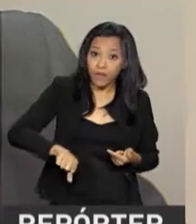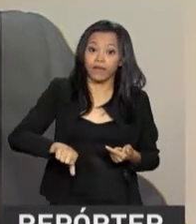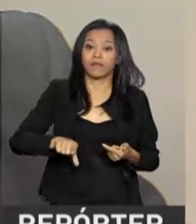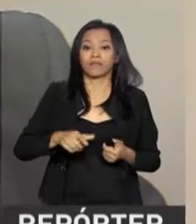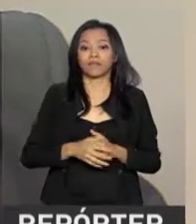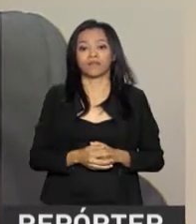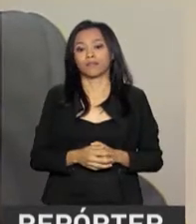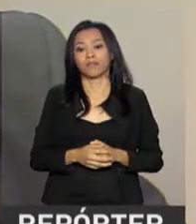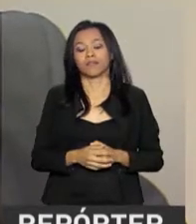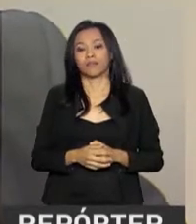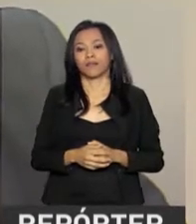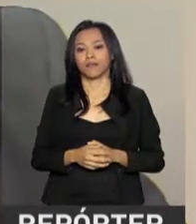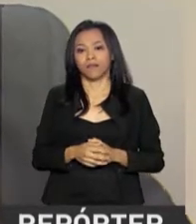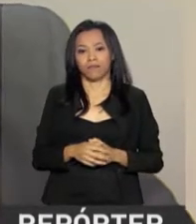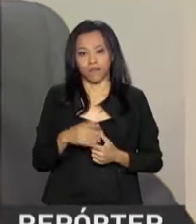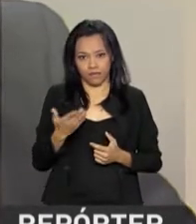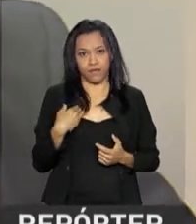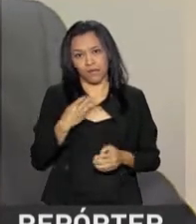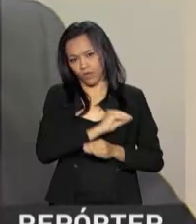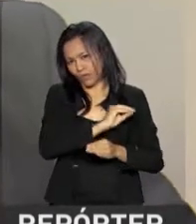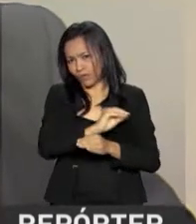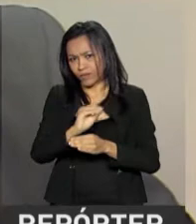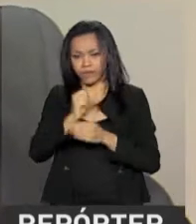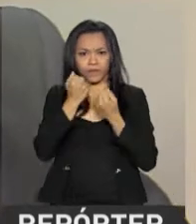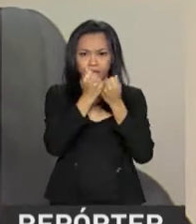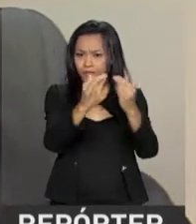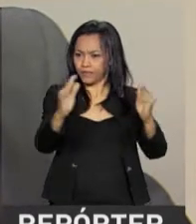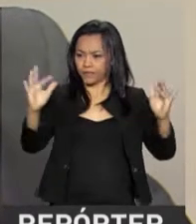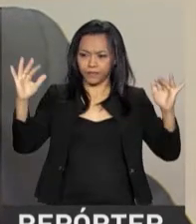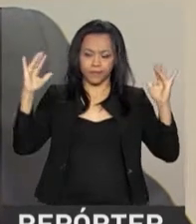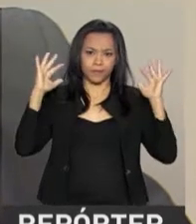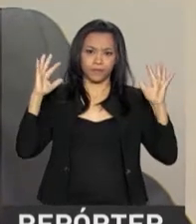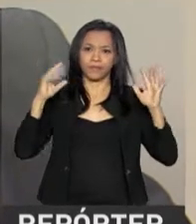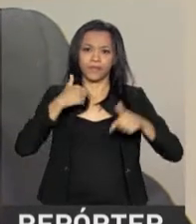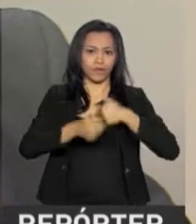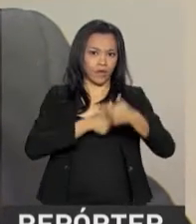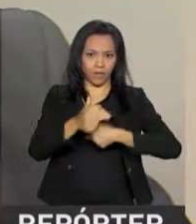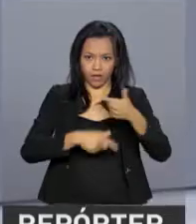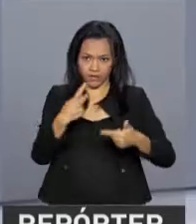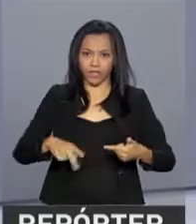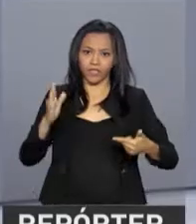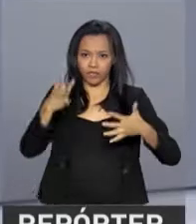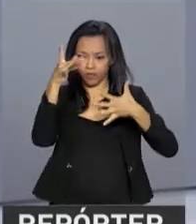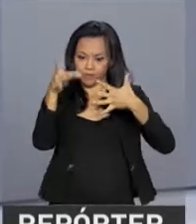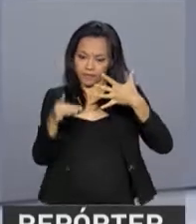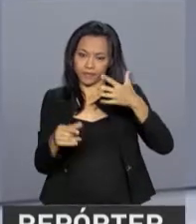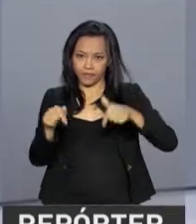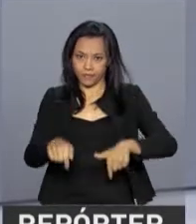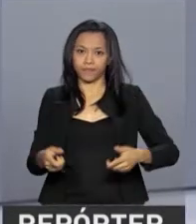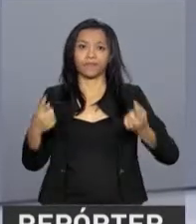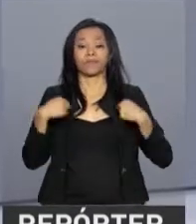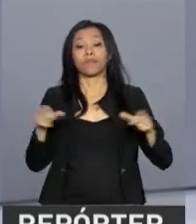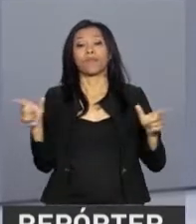em prol do meio ambiente em prol das atividades aqui necessitados a proposta